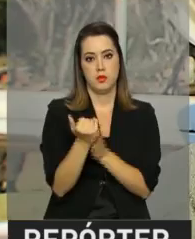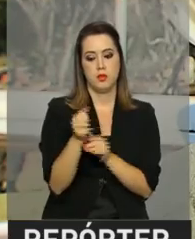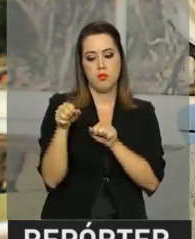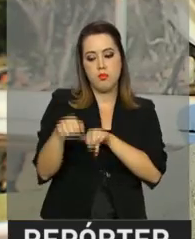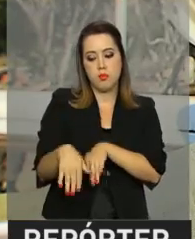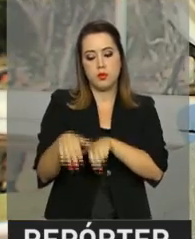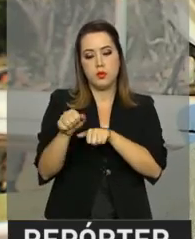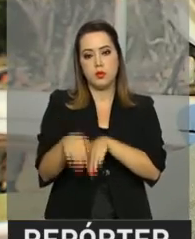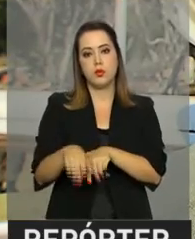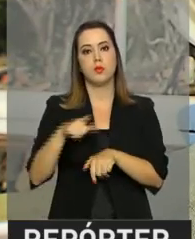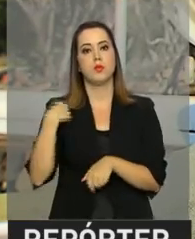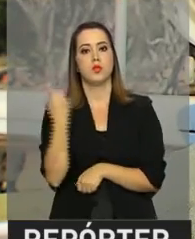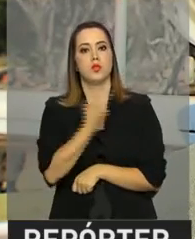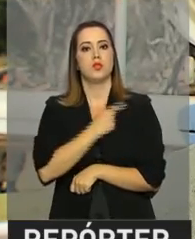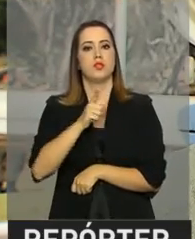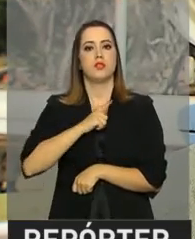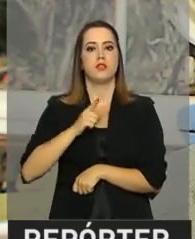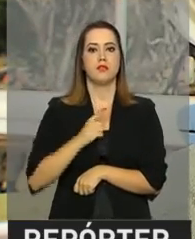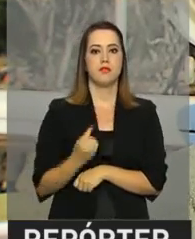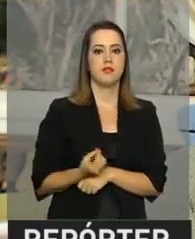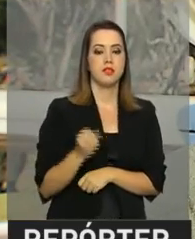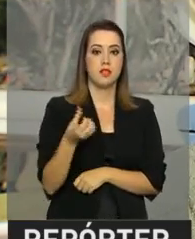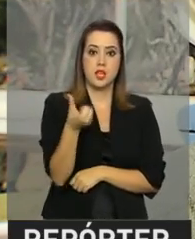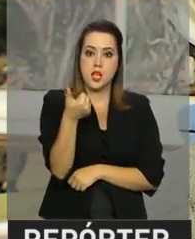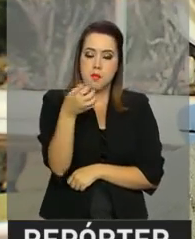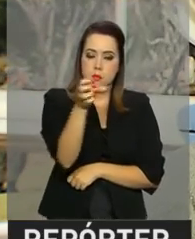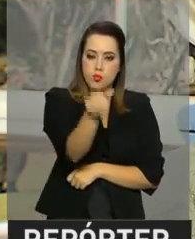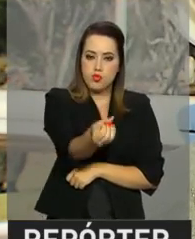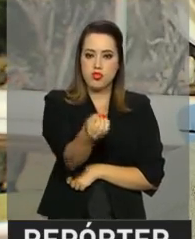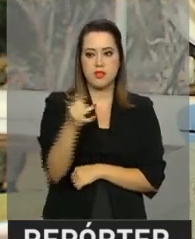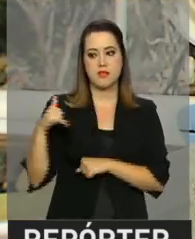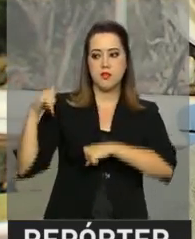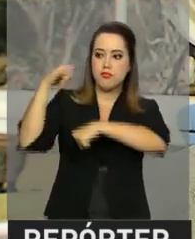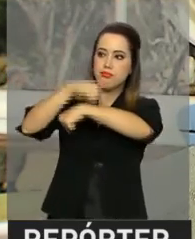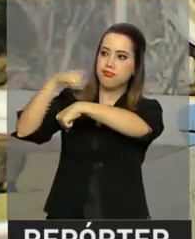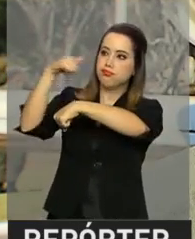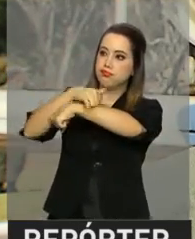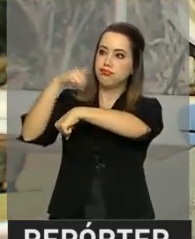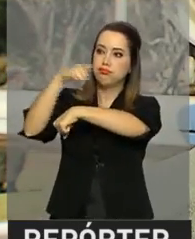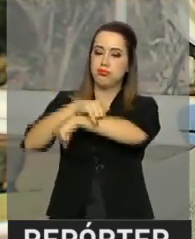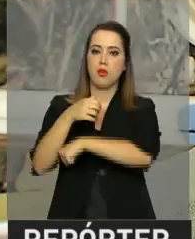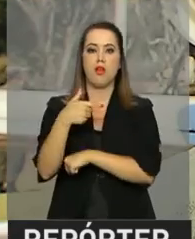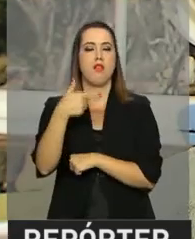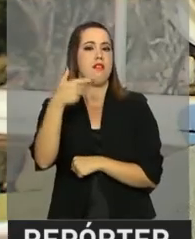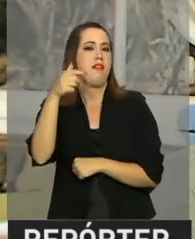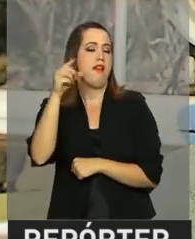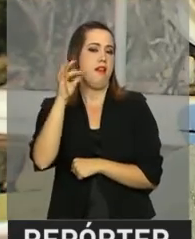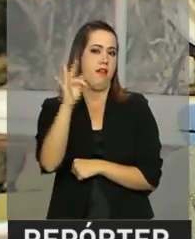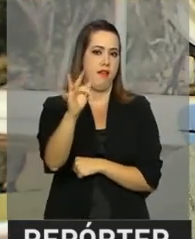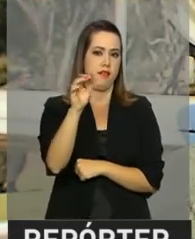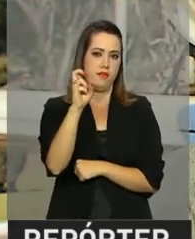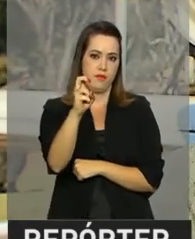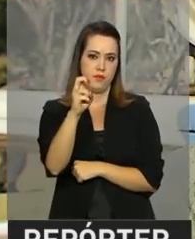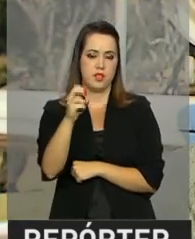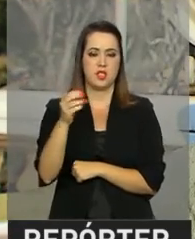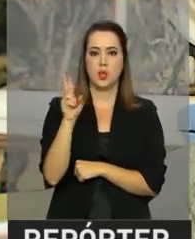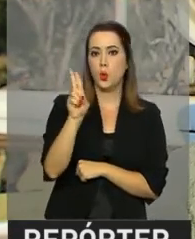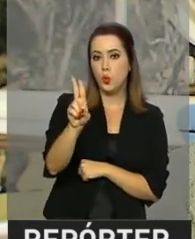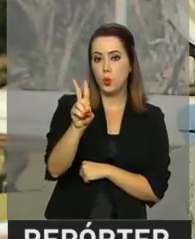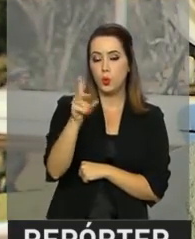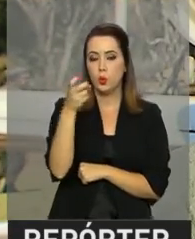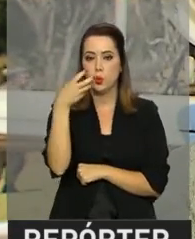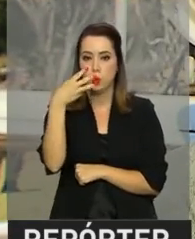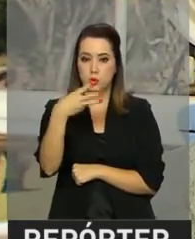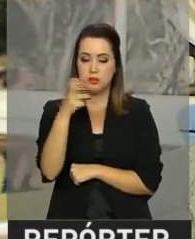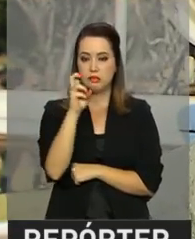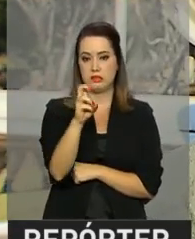estiver passando, nós teremos mais uma formação de 16 aeronaves, entre elas F-5, A-29, o 35,